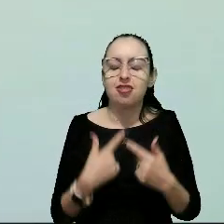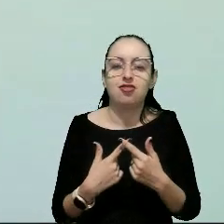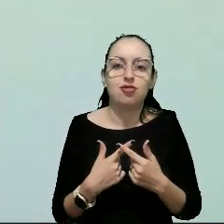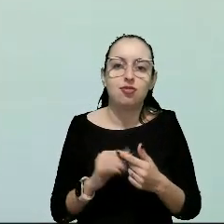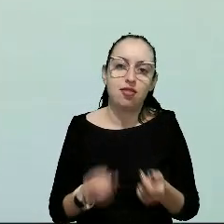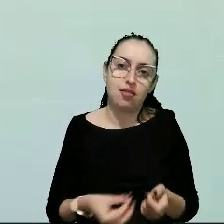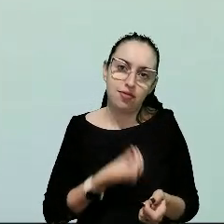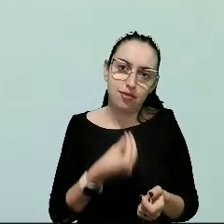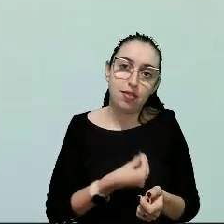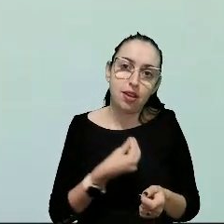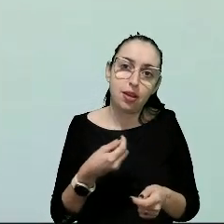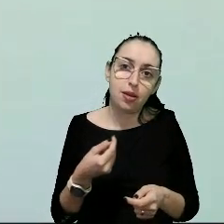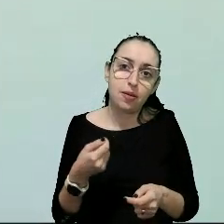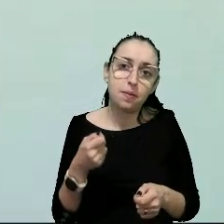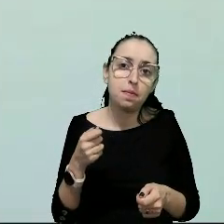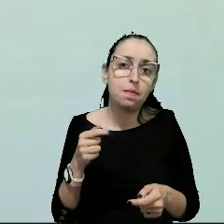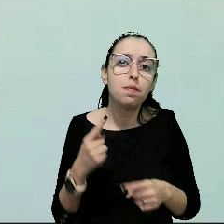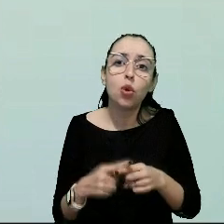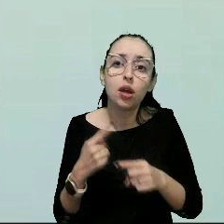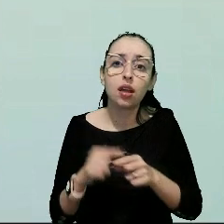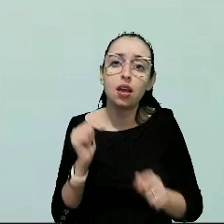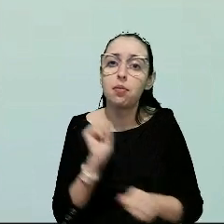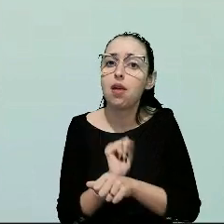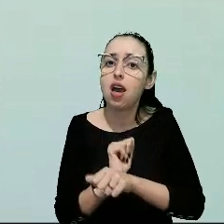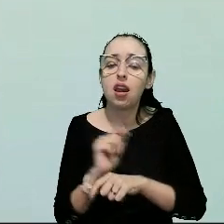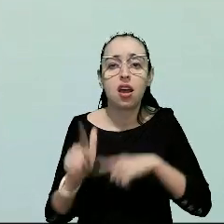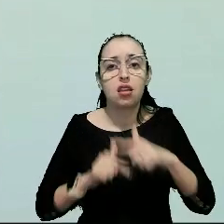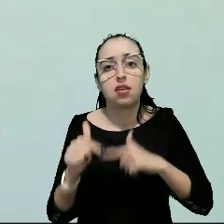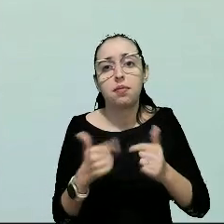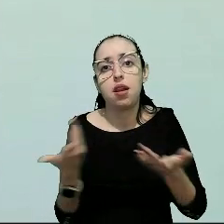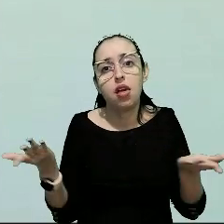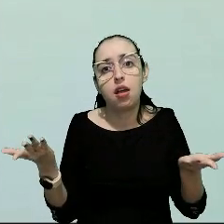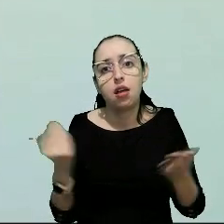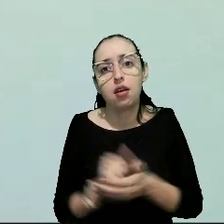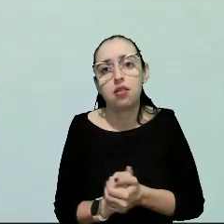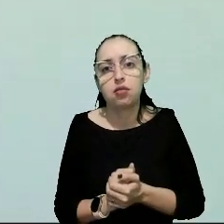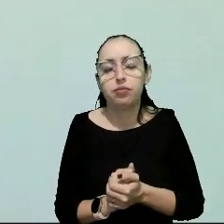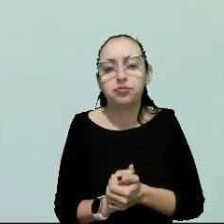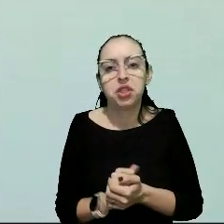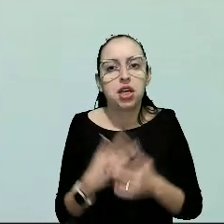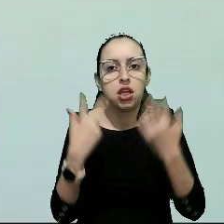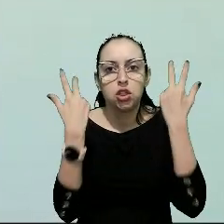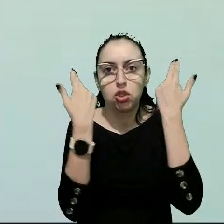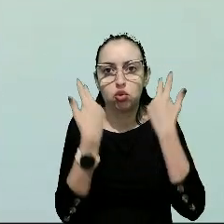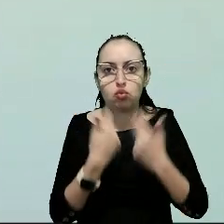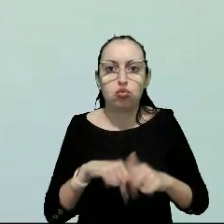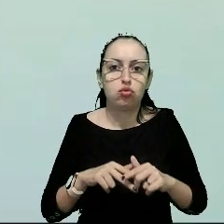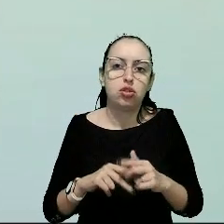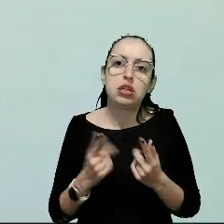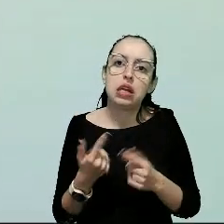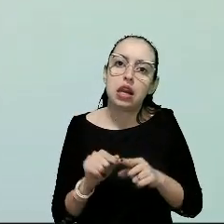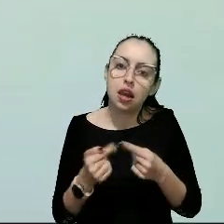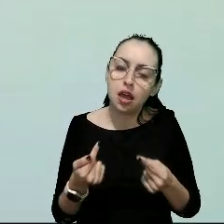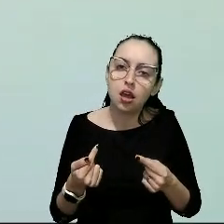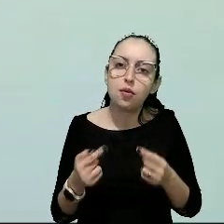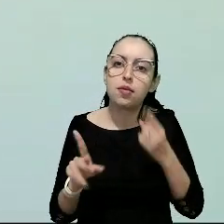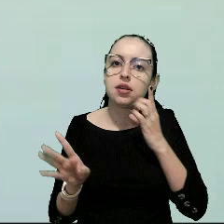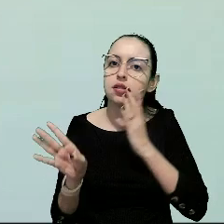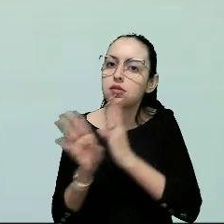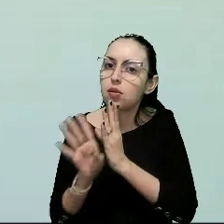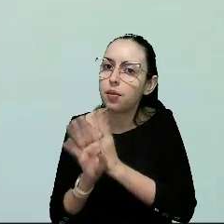tesão em viver. Por que eu vou parar de trabalhar? É lógico que eu não vou fazer mais a cirurgia, mas